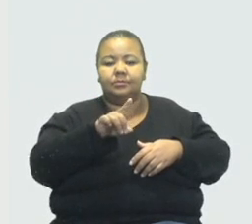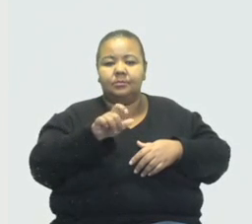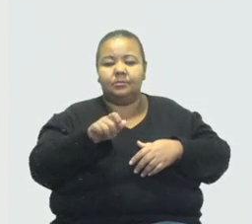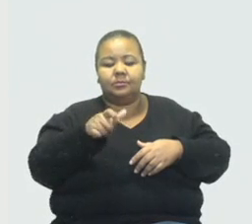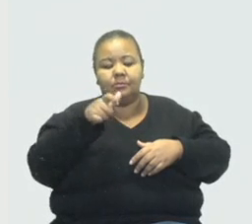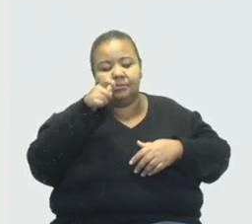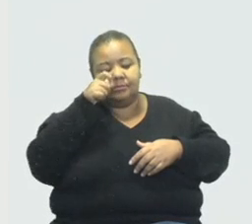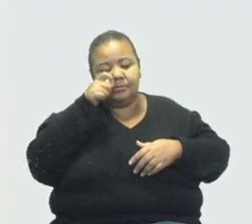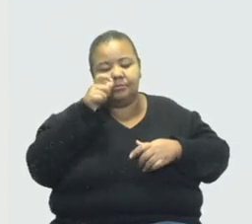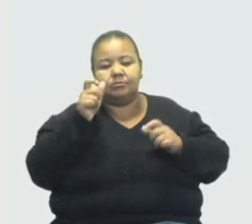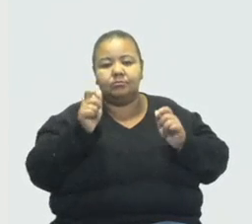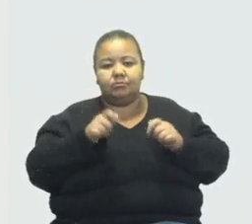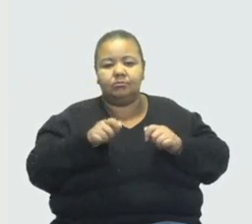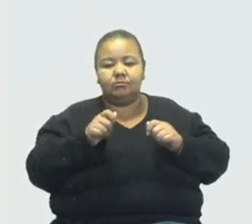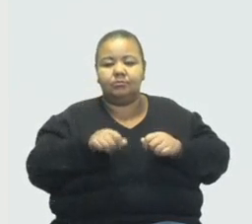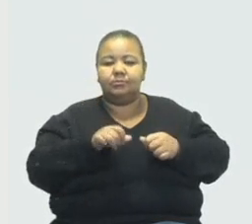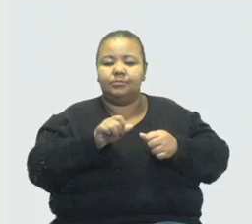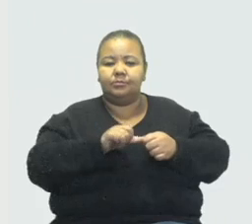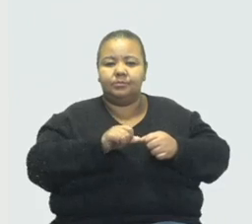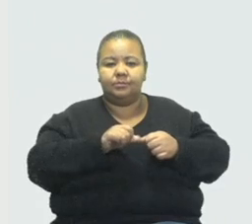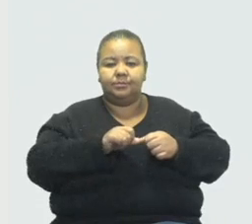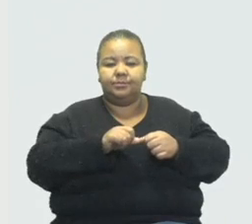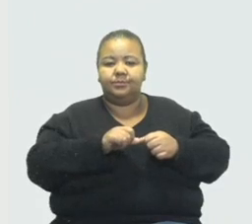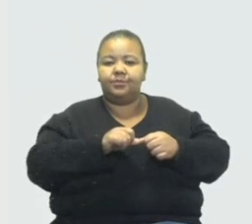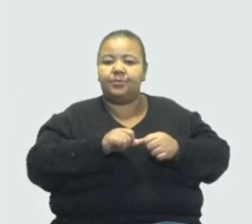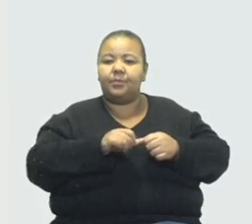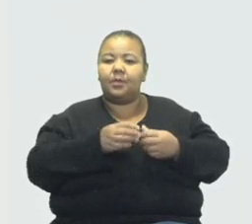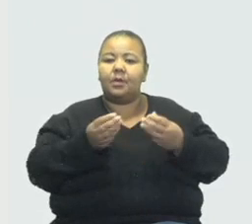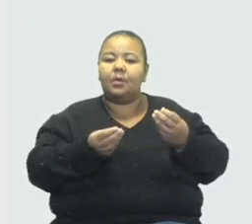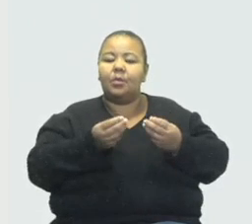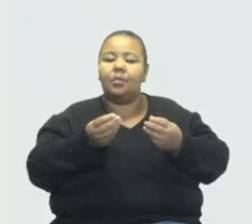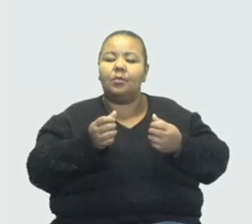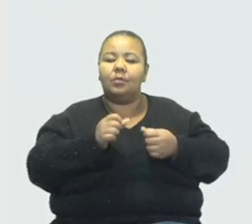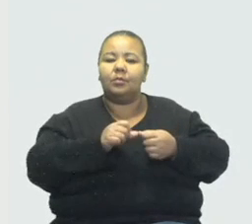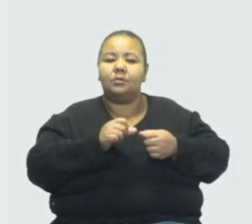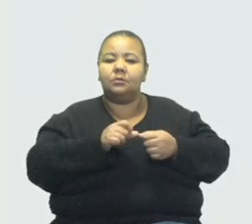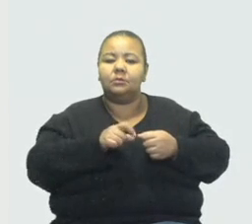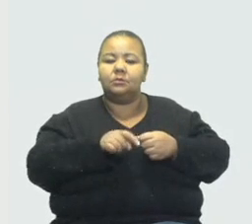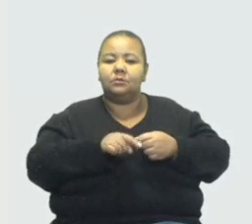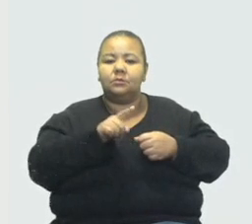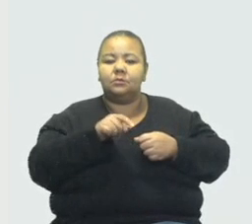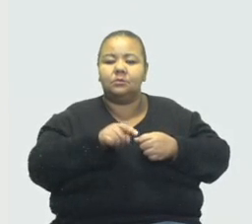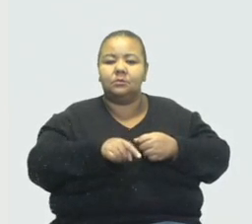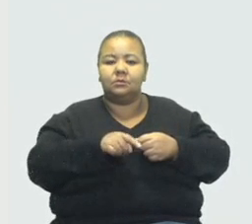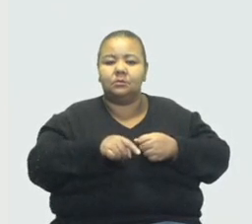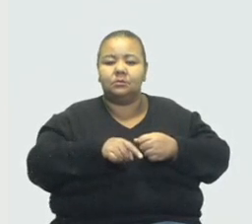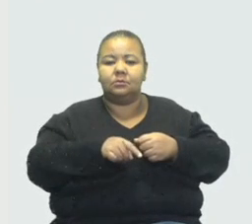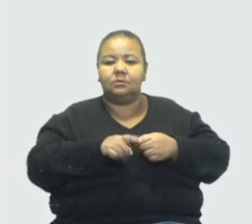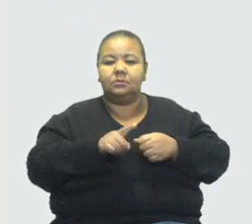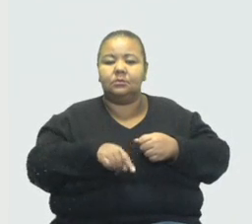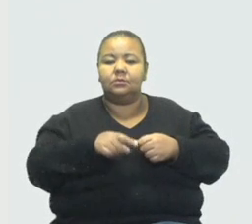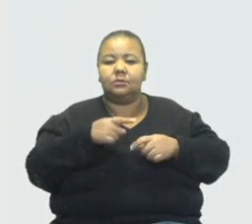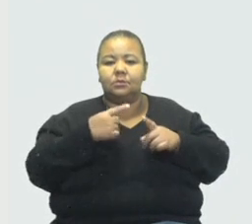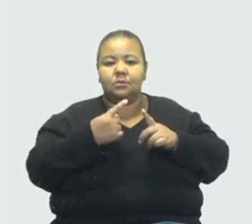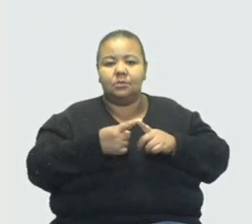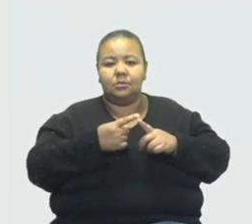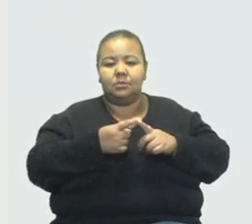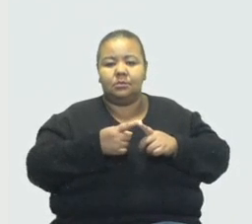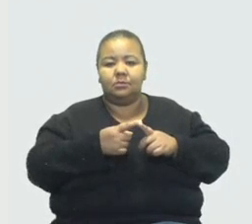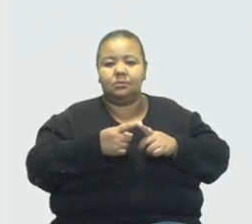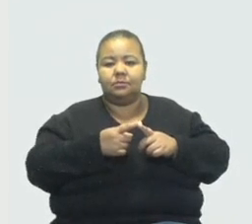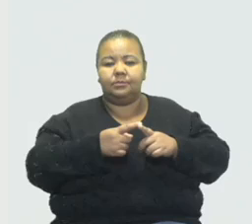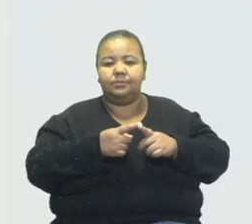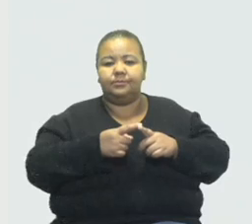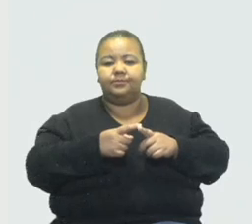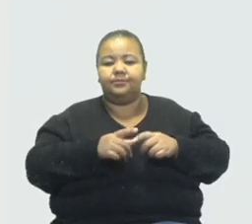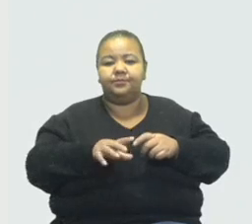olho e a gente já pode perceber que isso é possível de realizar. E como a gente vai fazer esse produto? A